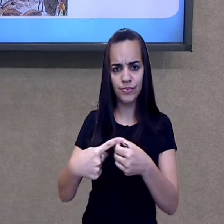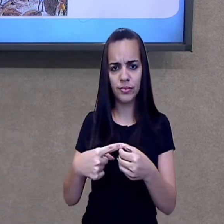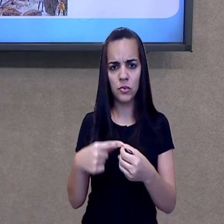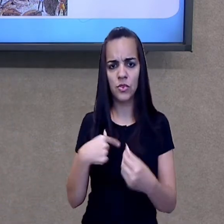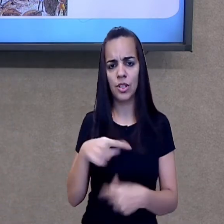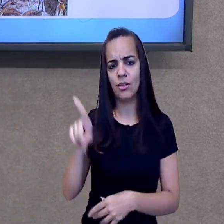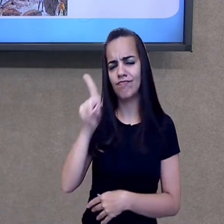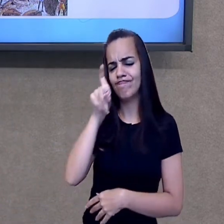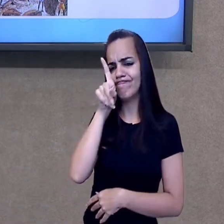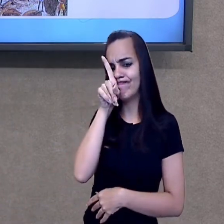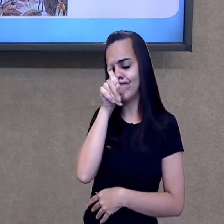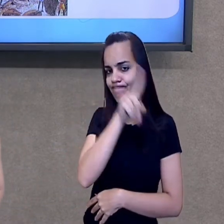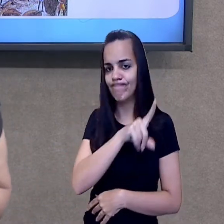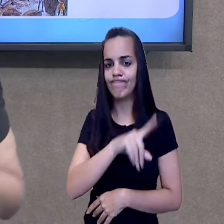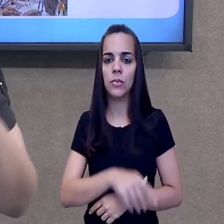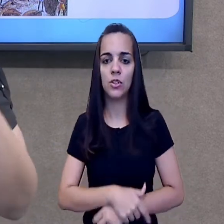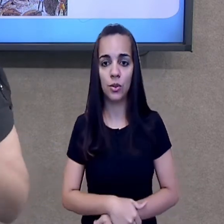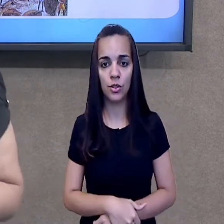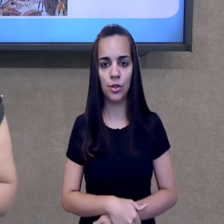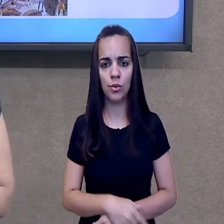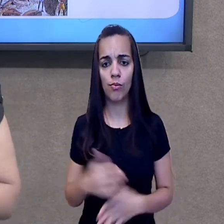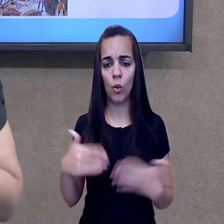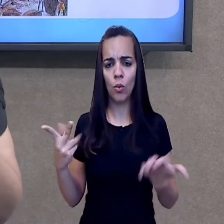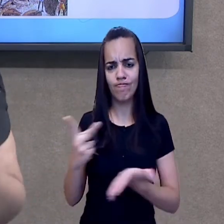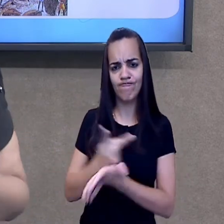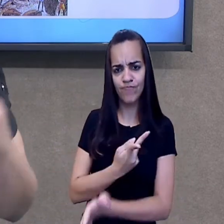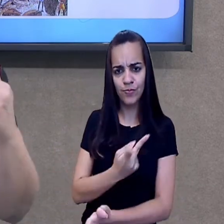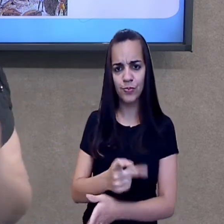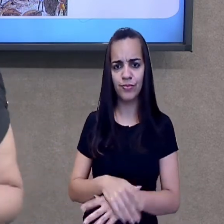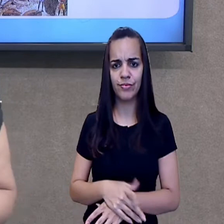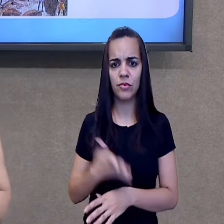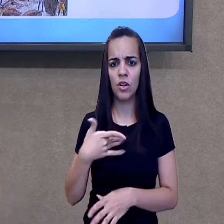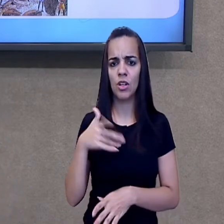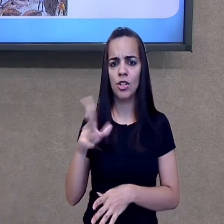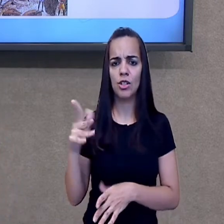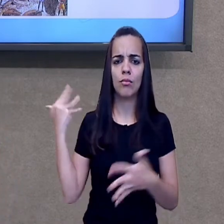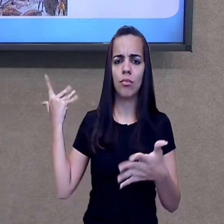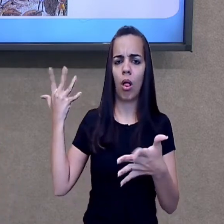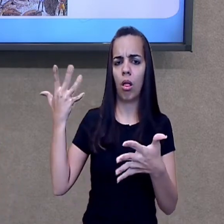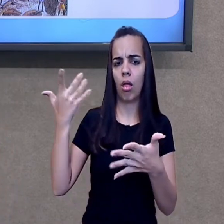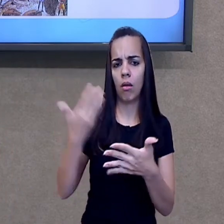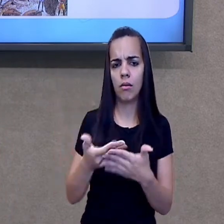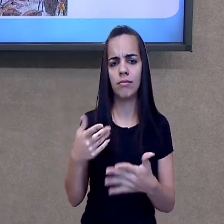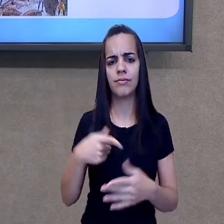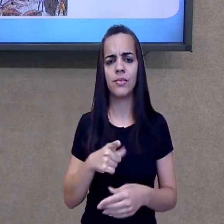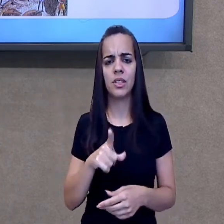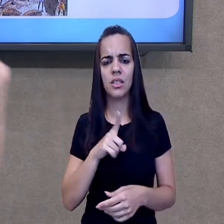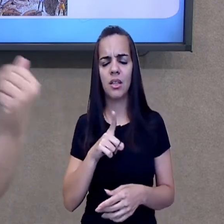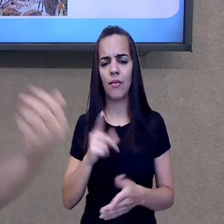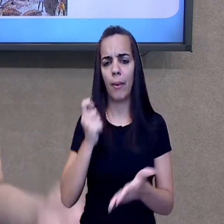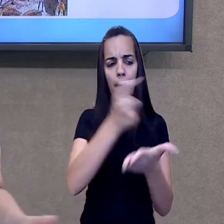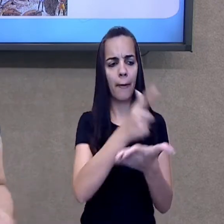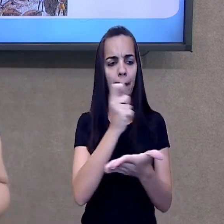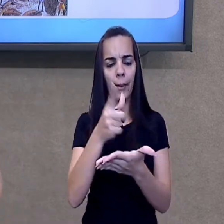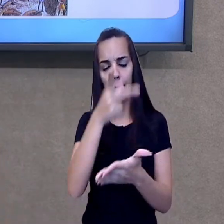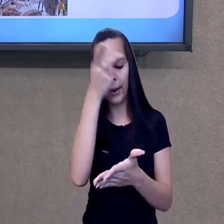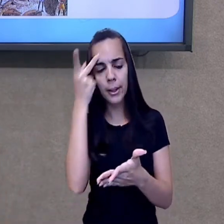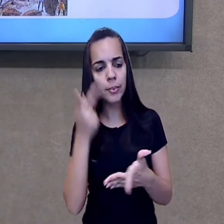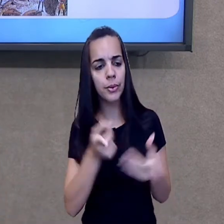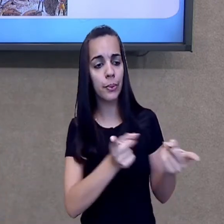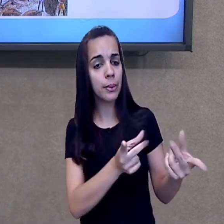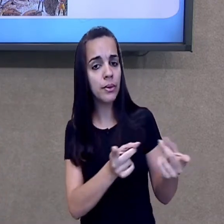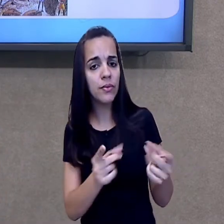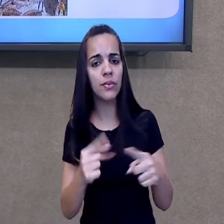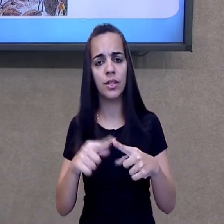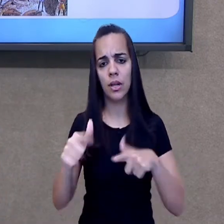mais endividados. Com isso, deixaram de fazer pagamentos aos comerciantes, agricultores,